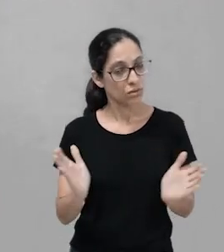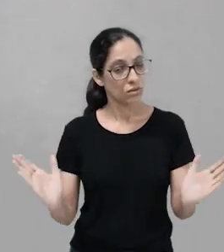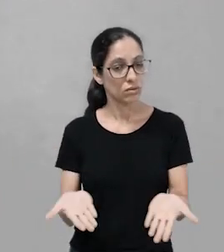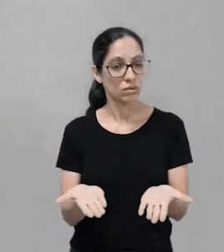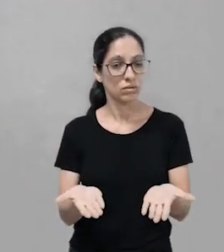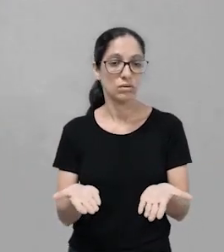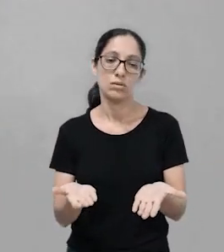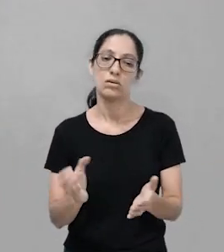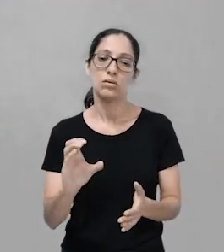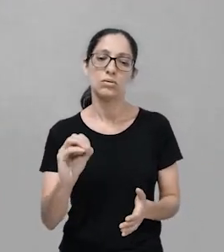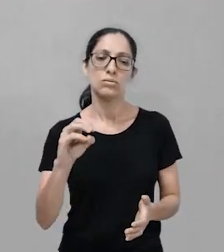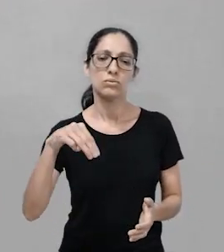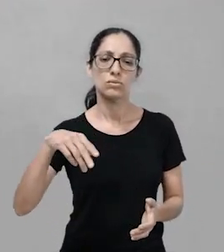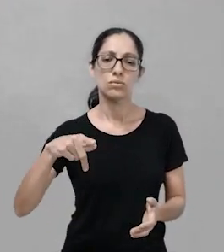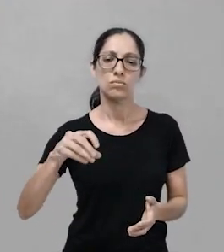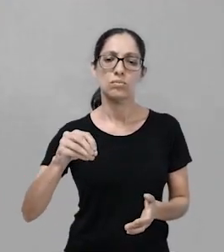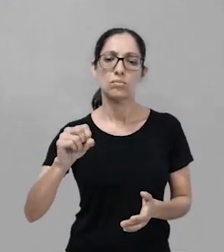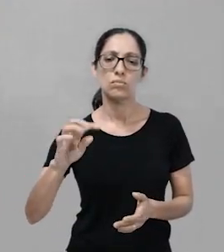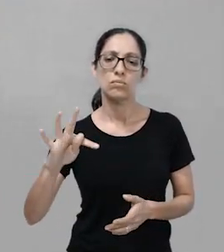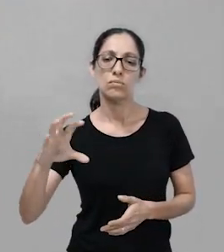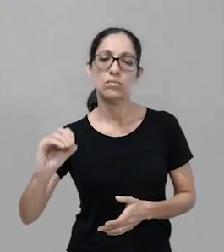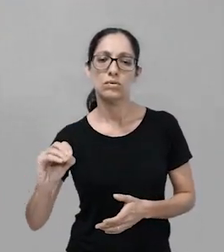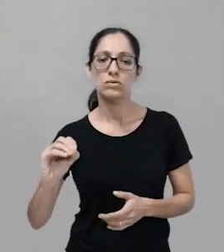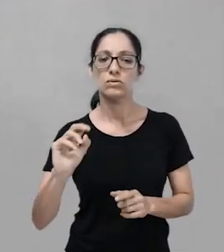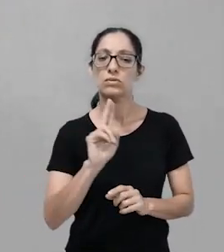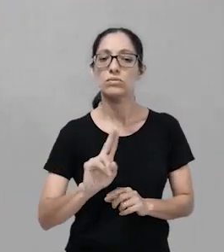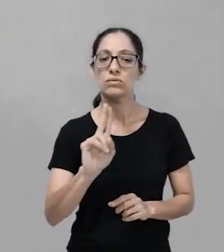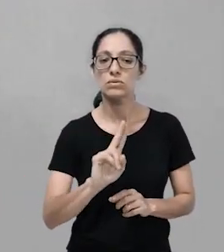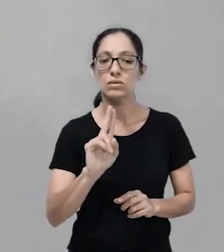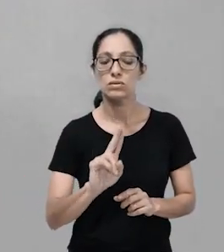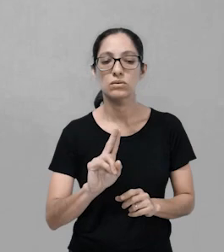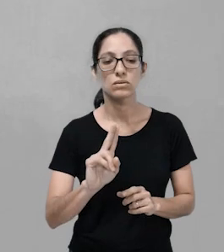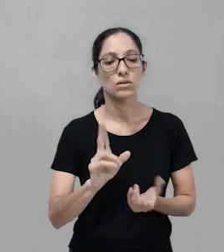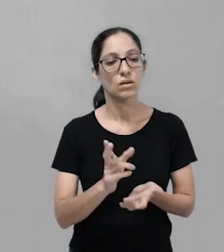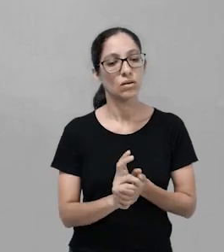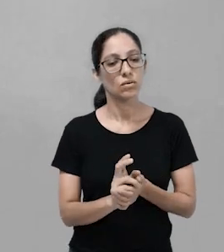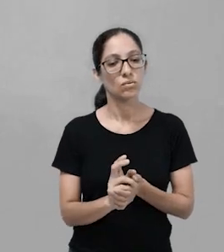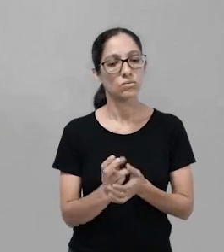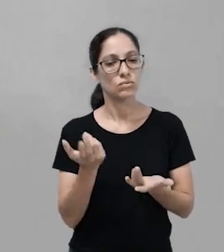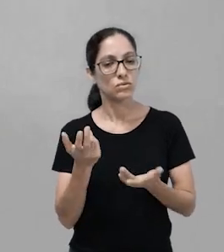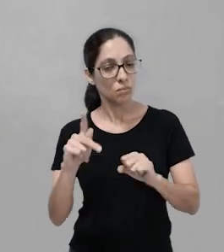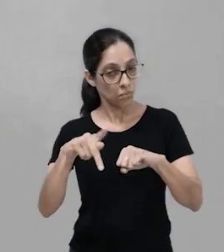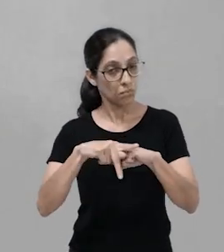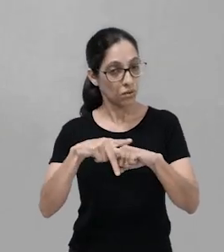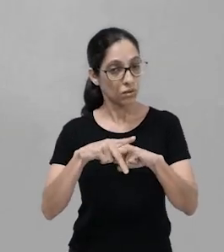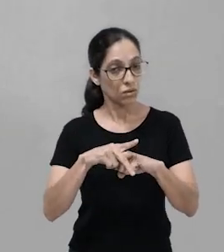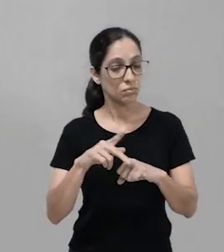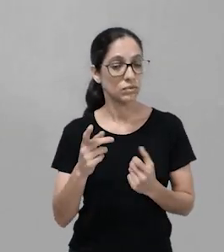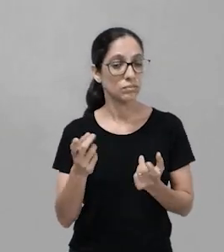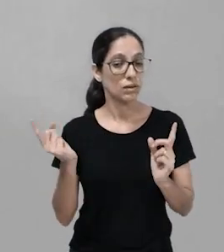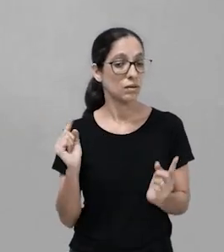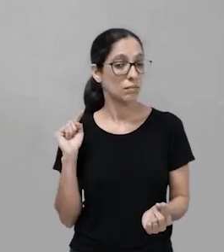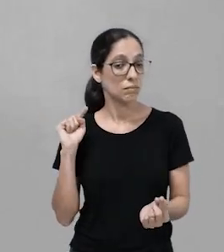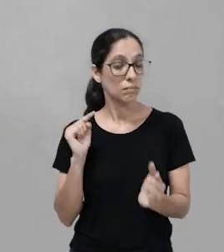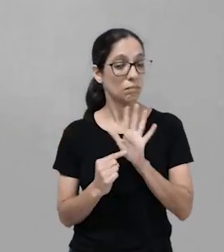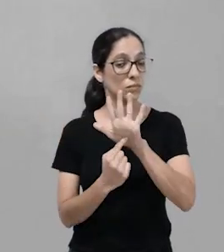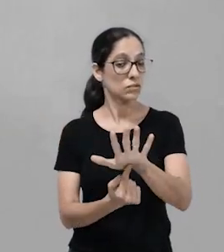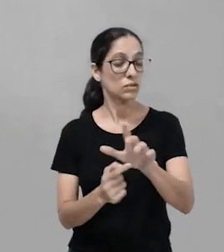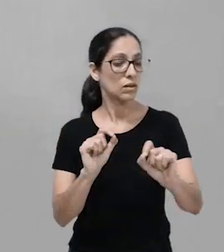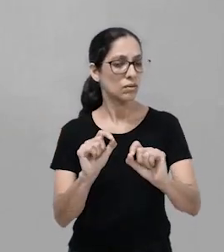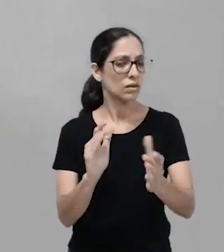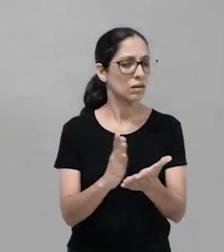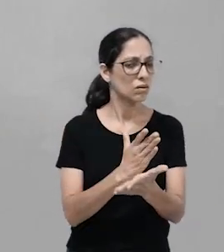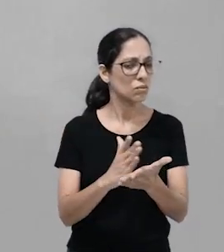Os compostos são palavras usadas com os pronomes indefinidos para referir a